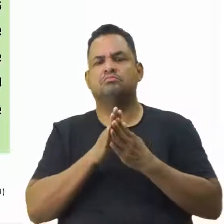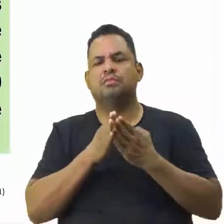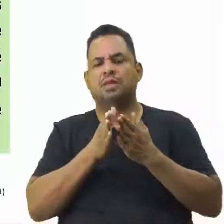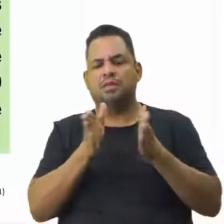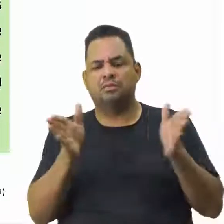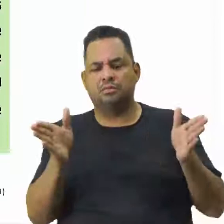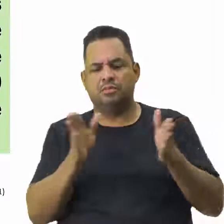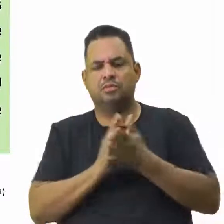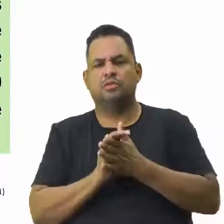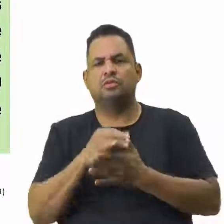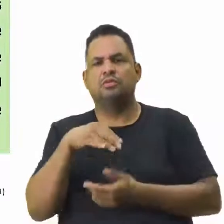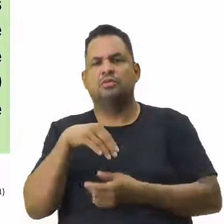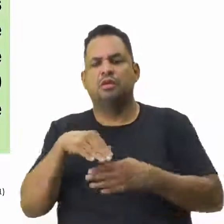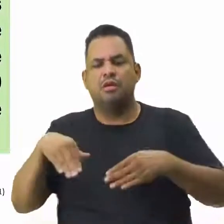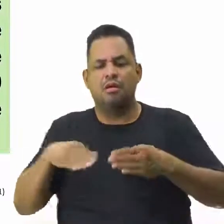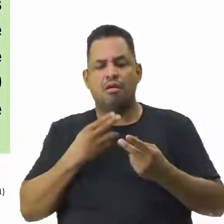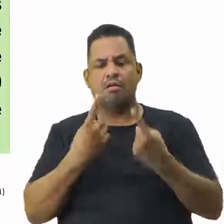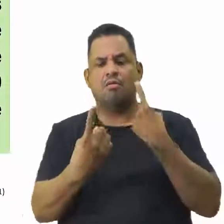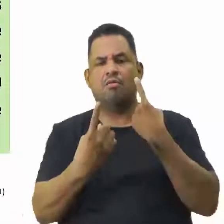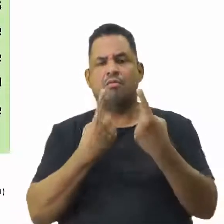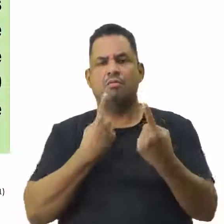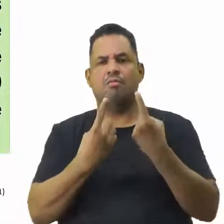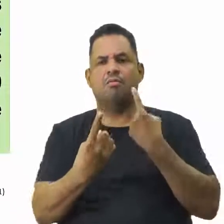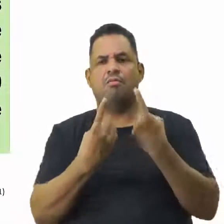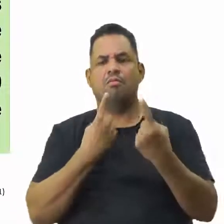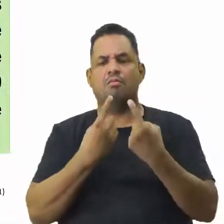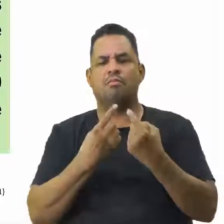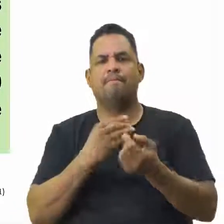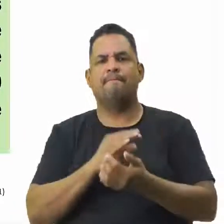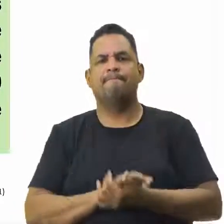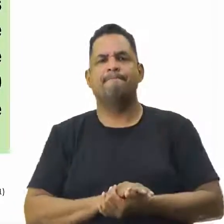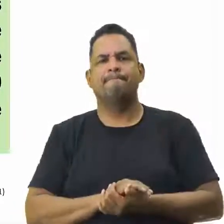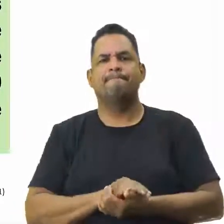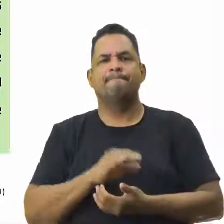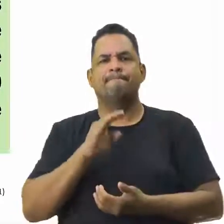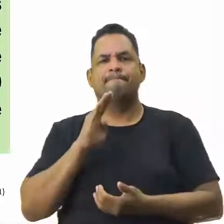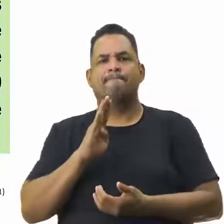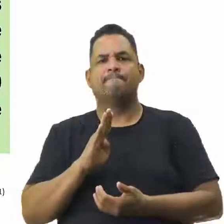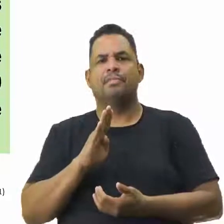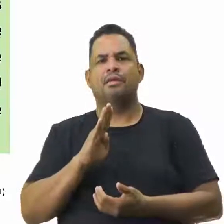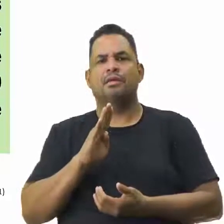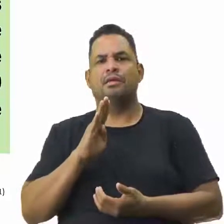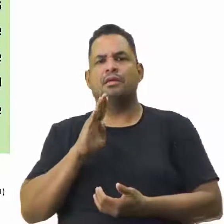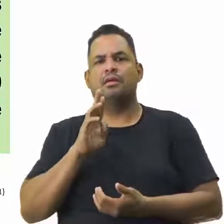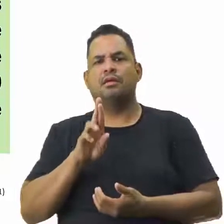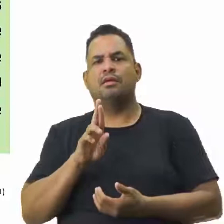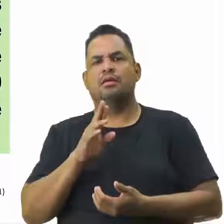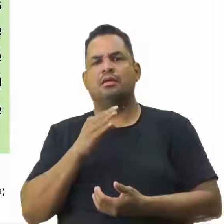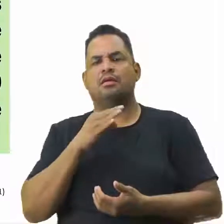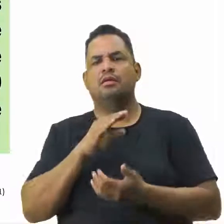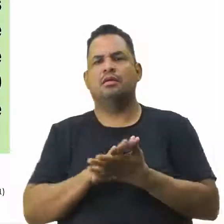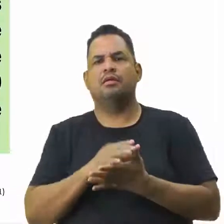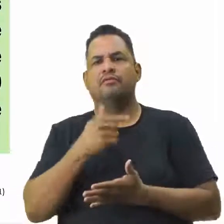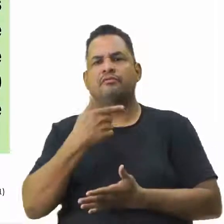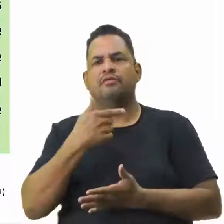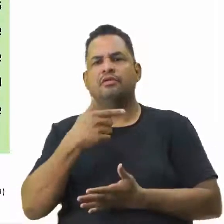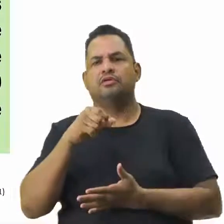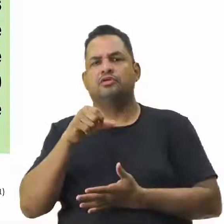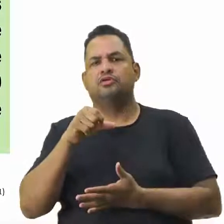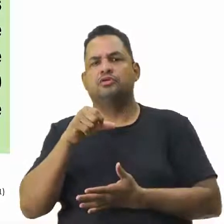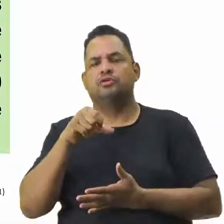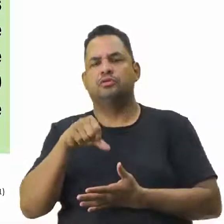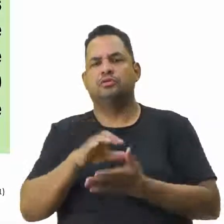rodovia, neste ciclo que inicia a abertura da rodovia. 29, atual BR-364,